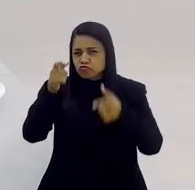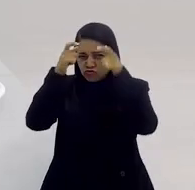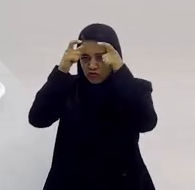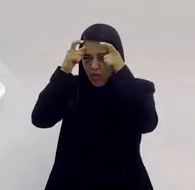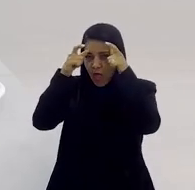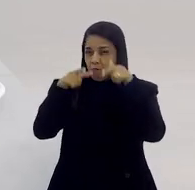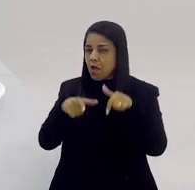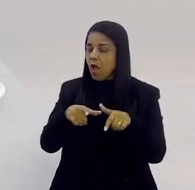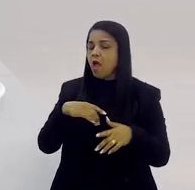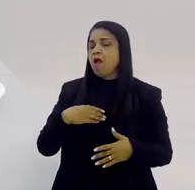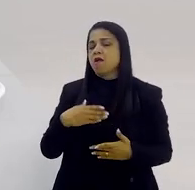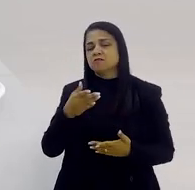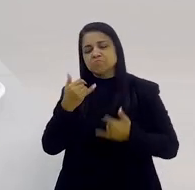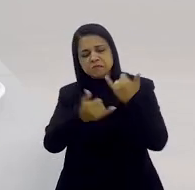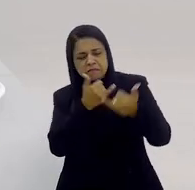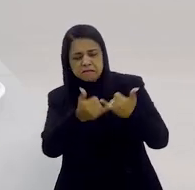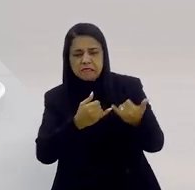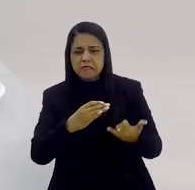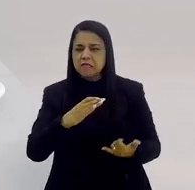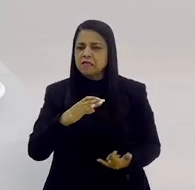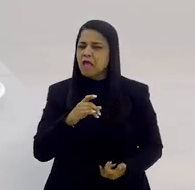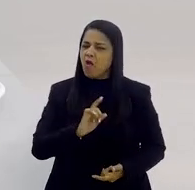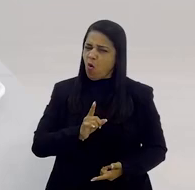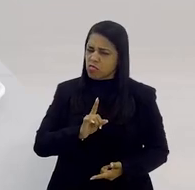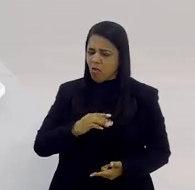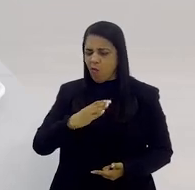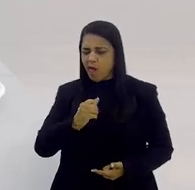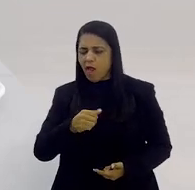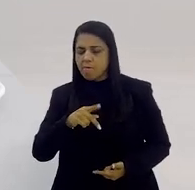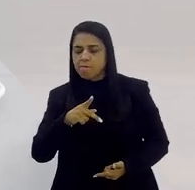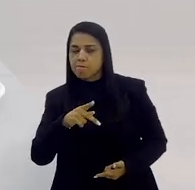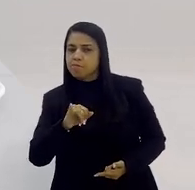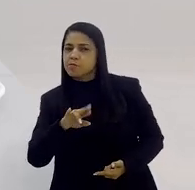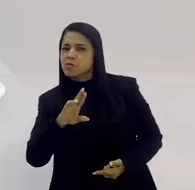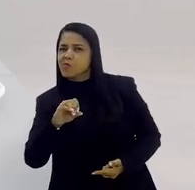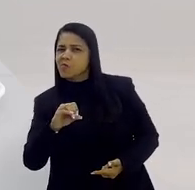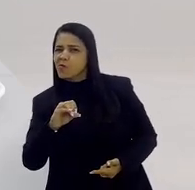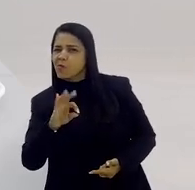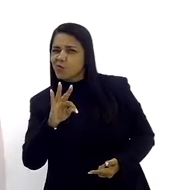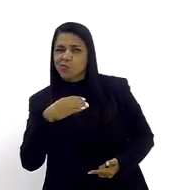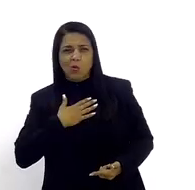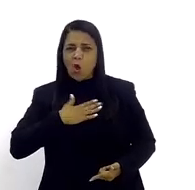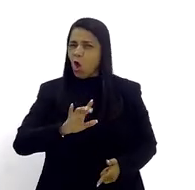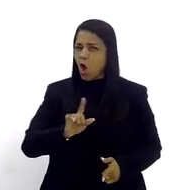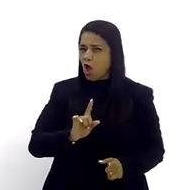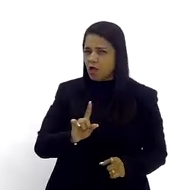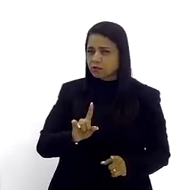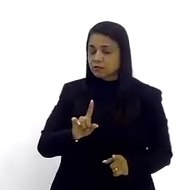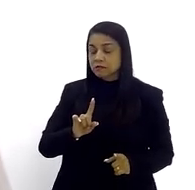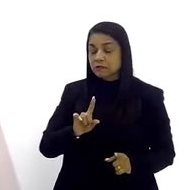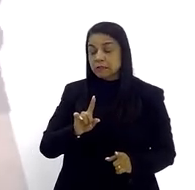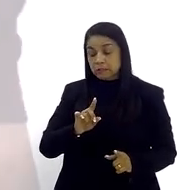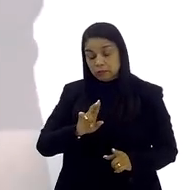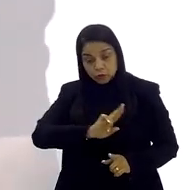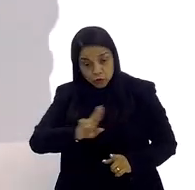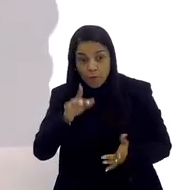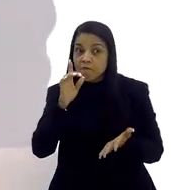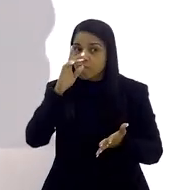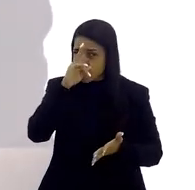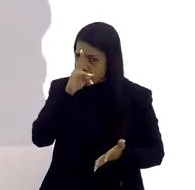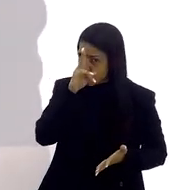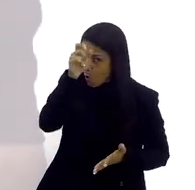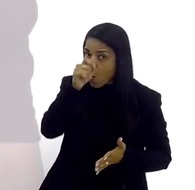sei o quê nem o Capiroto gosta então a gente falou vamos ao mesmo tempo que esse que é um nome forte mas é o nome de brincadeira